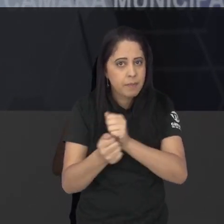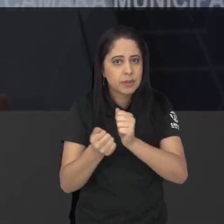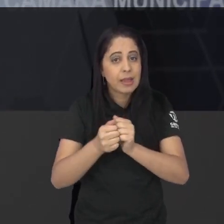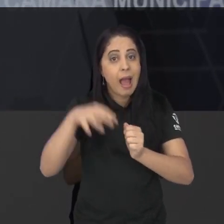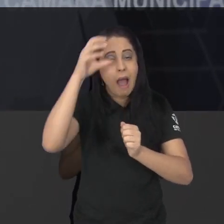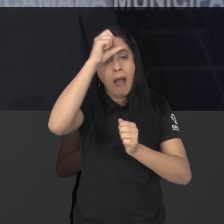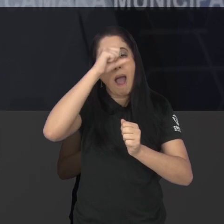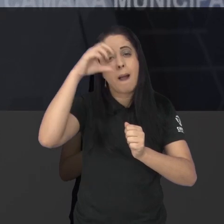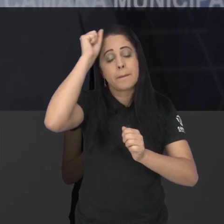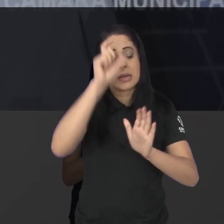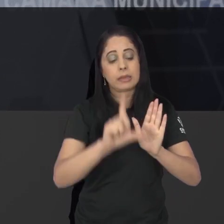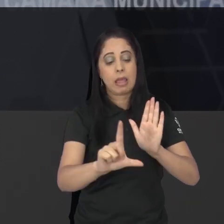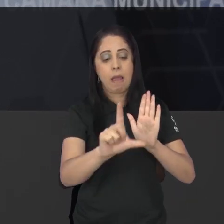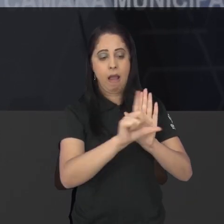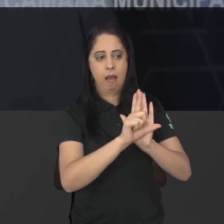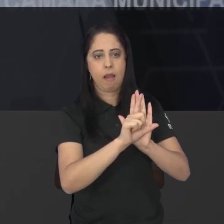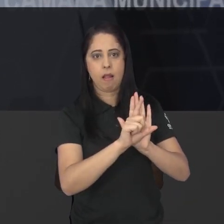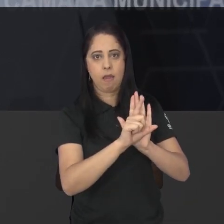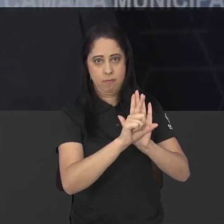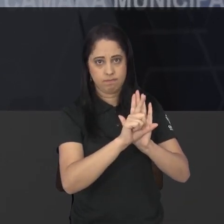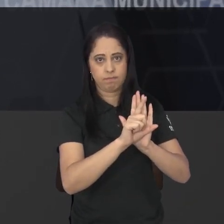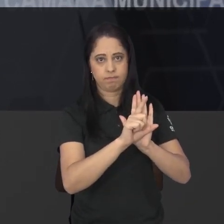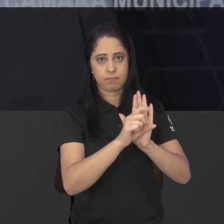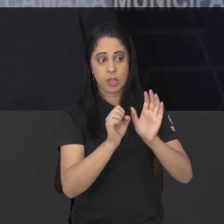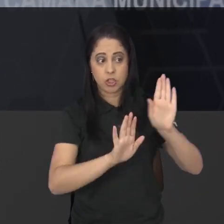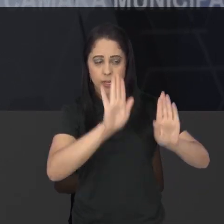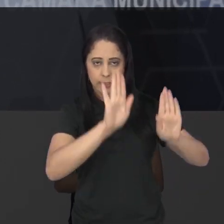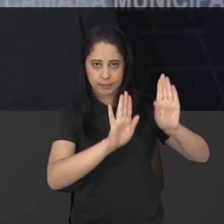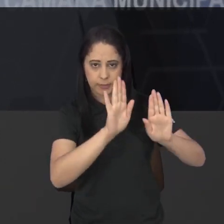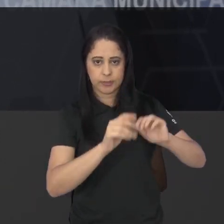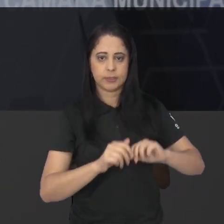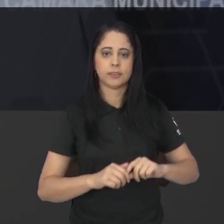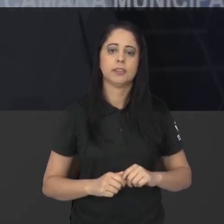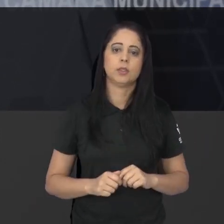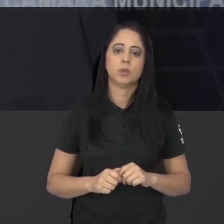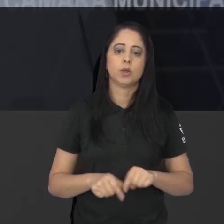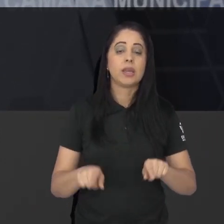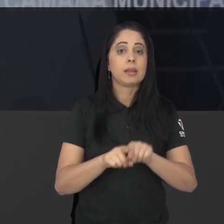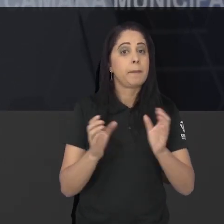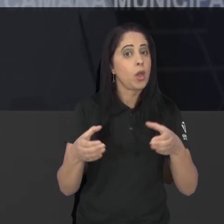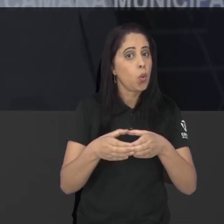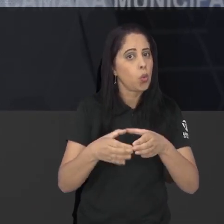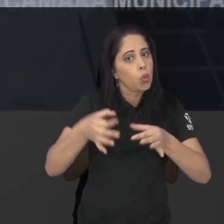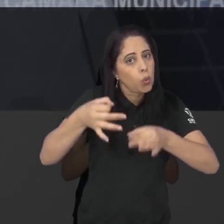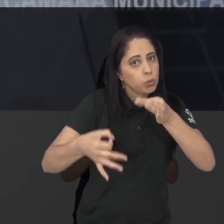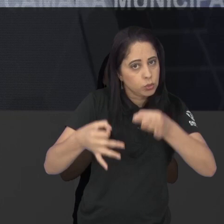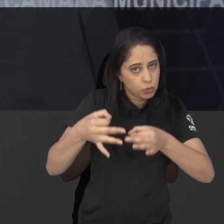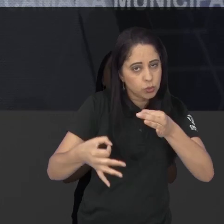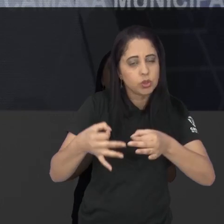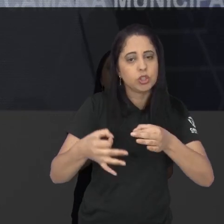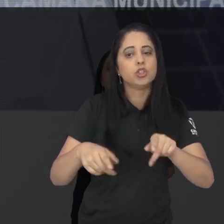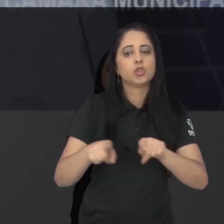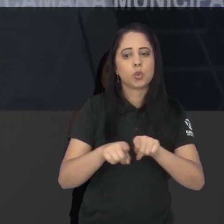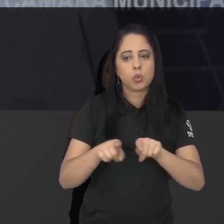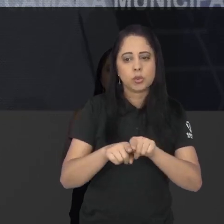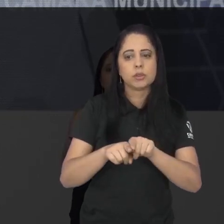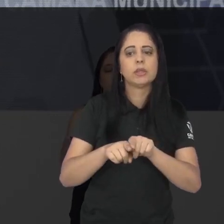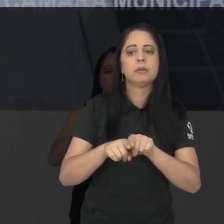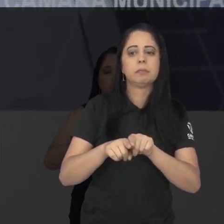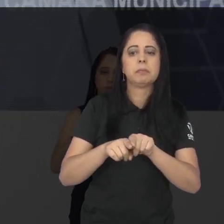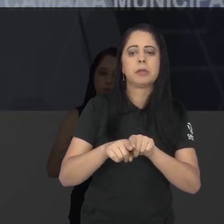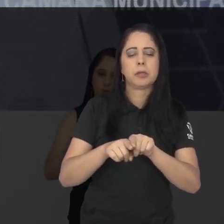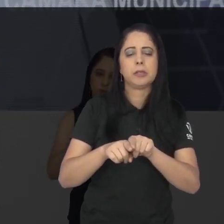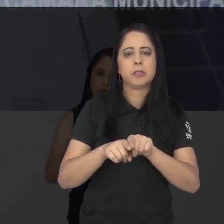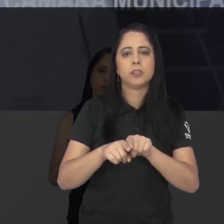pelo nosso núcleo de gestão, através do nosso setor jurídico, do nosso controle interno, enfim, de toda a equipe